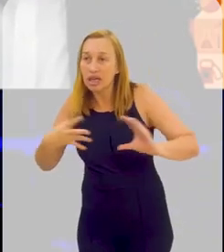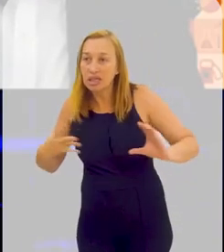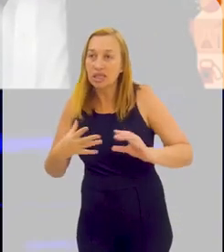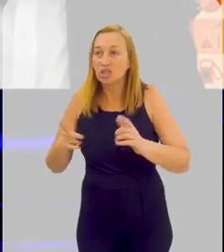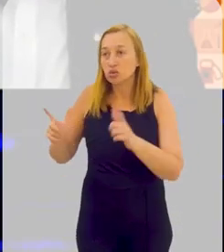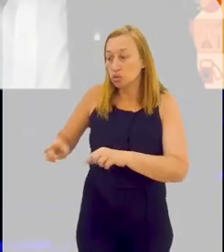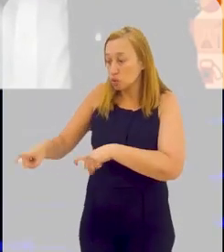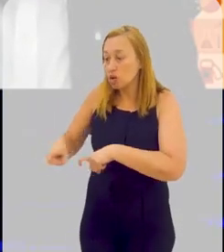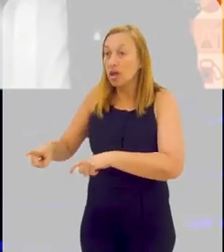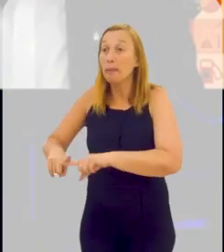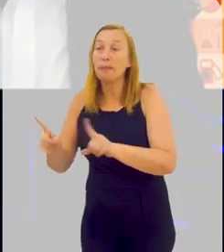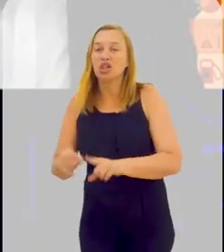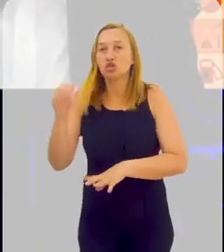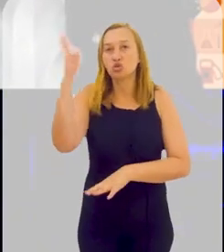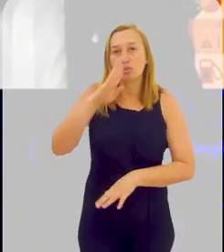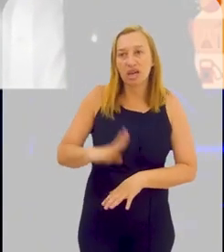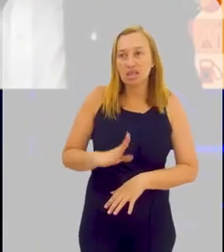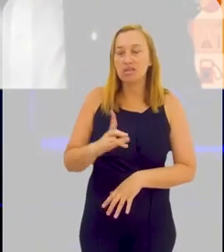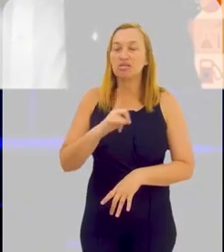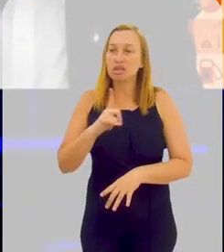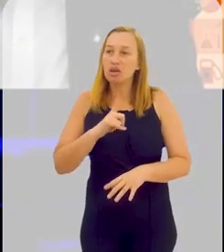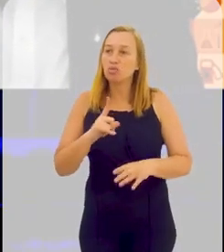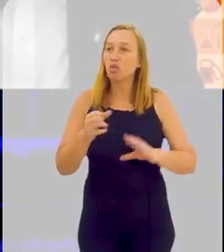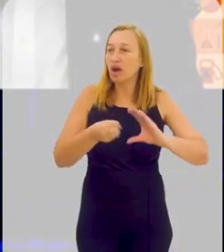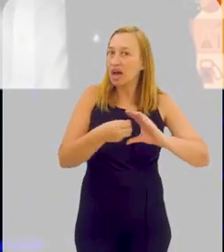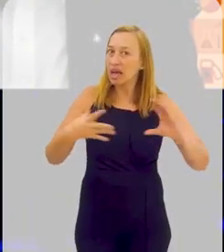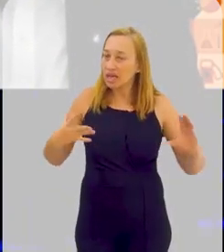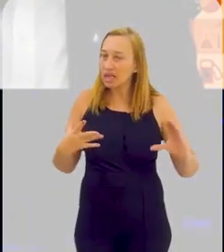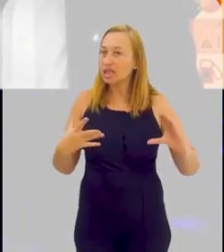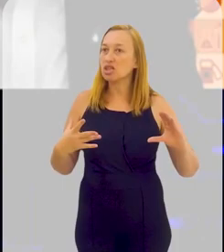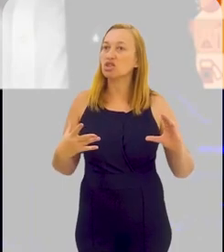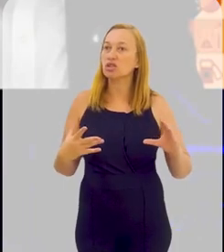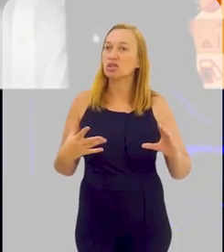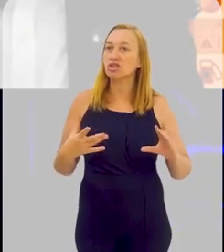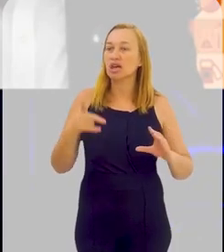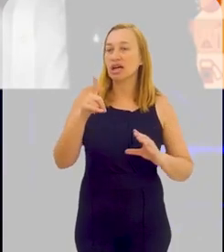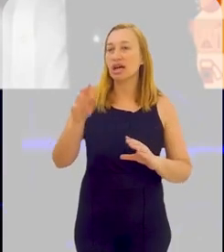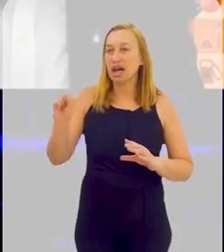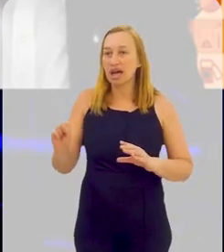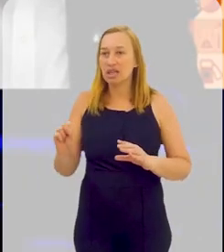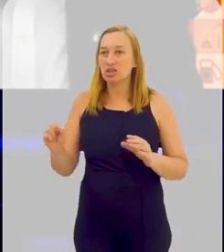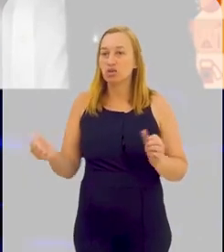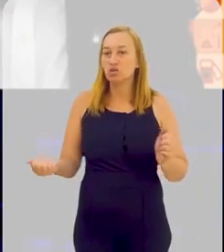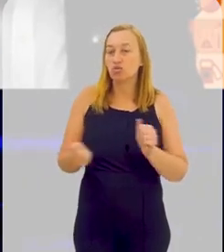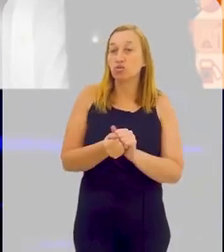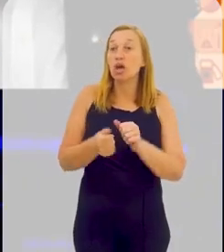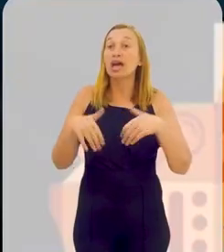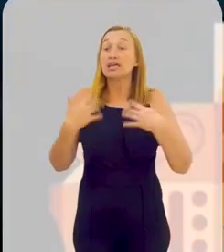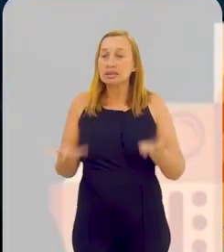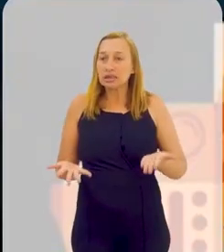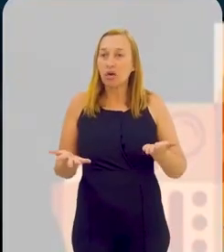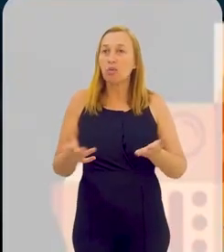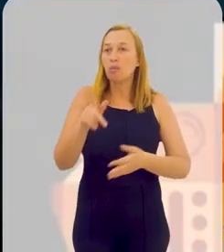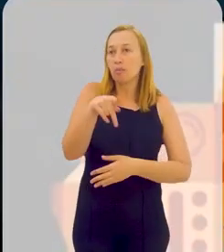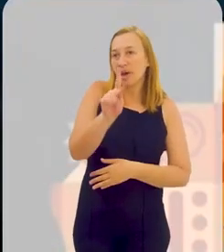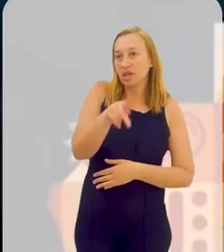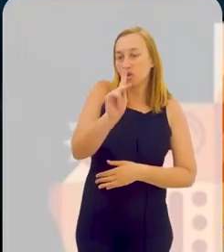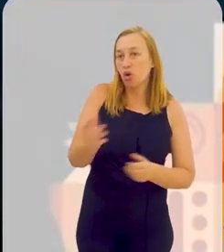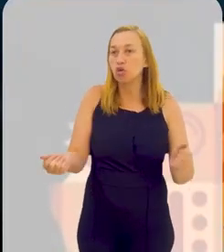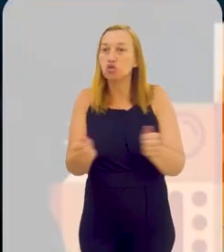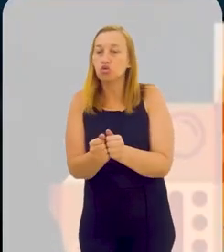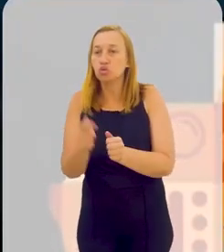essa característica do campo. Mas no Brasil, nós temos uma característica que a gente chama do gás associado. Então